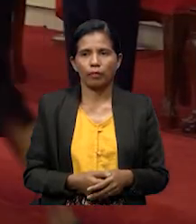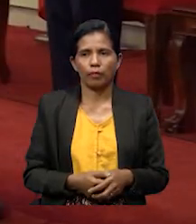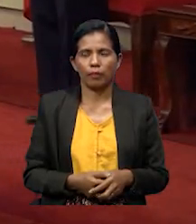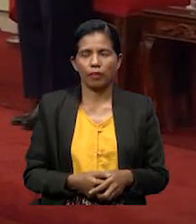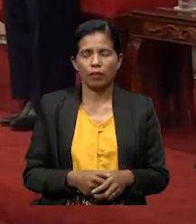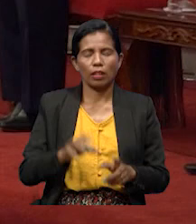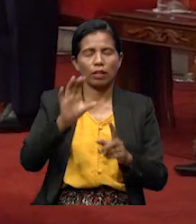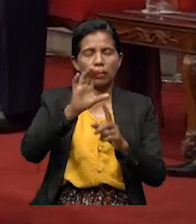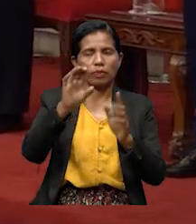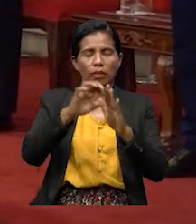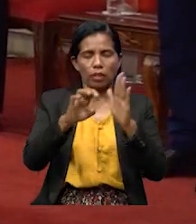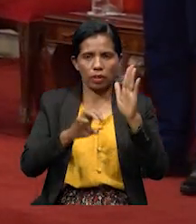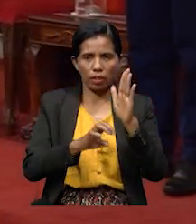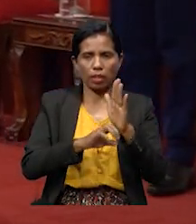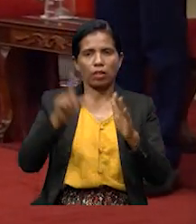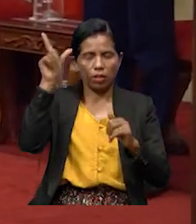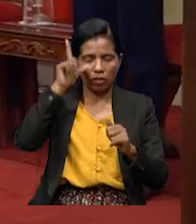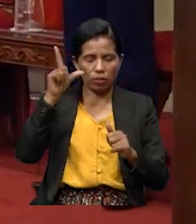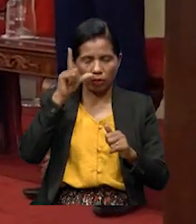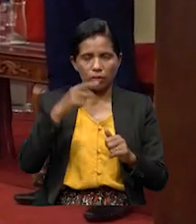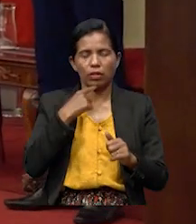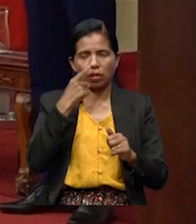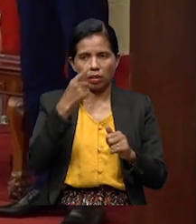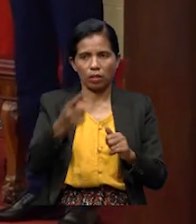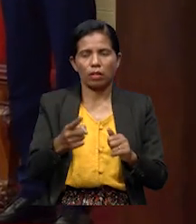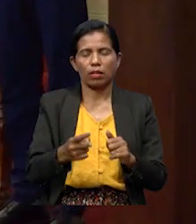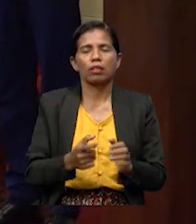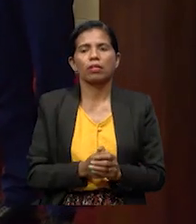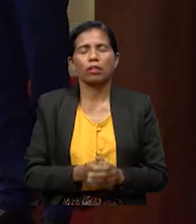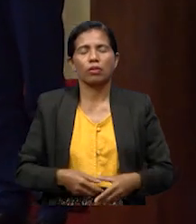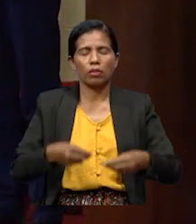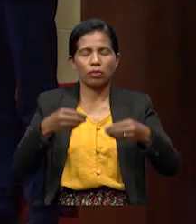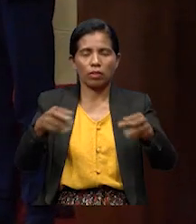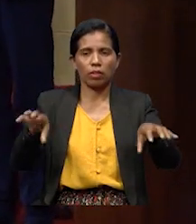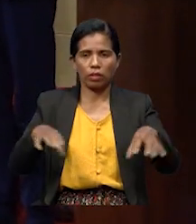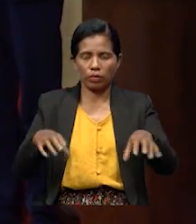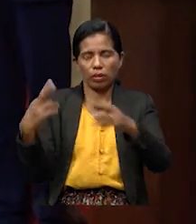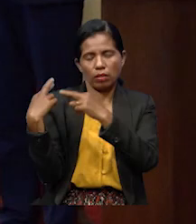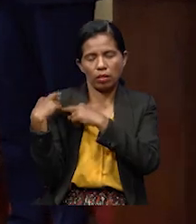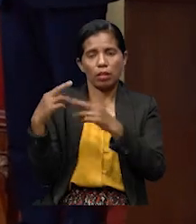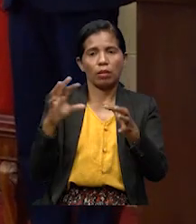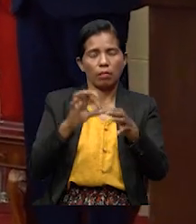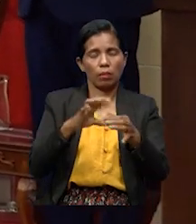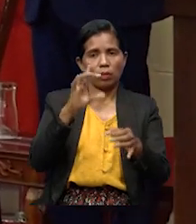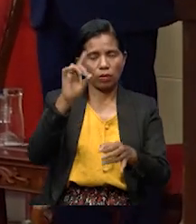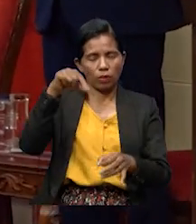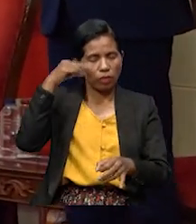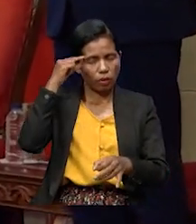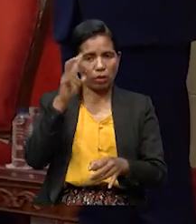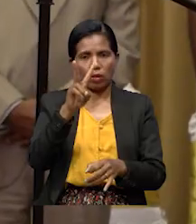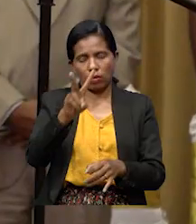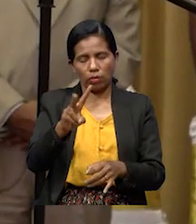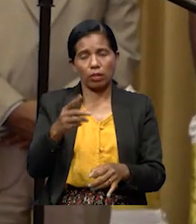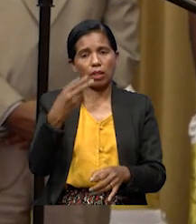Chefe de Estado Francisco Guterres Lula, rato assunto, né? Já foi em Foposse, para membro do oitavo governo constitucional na rua,